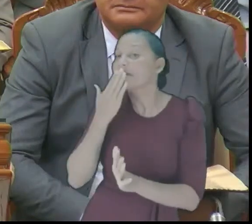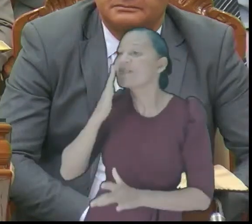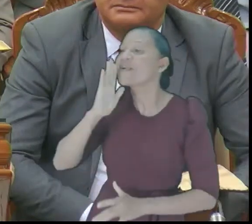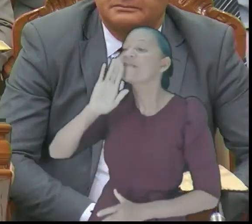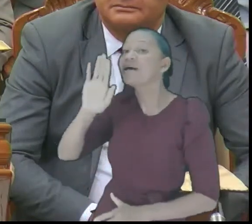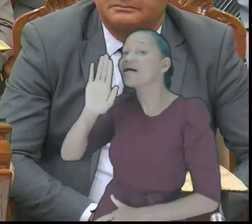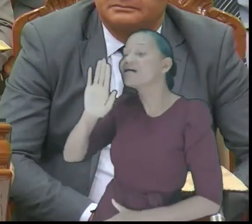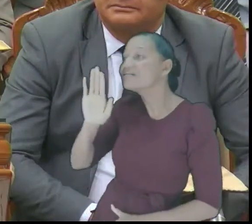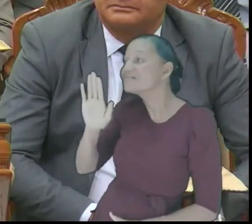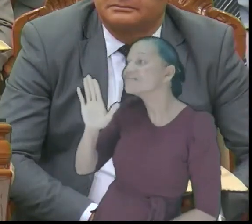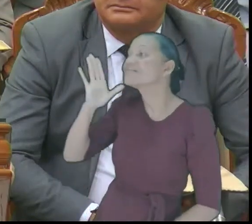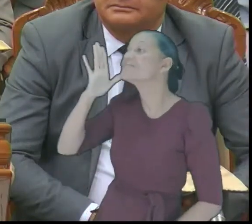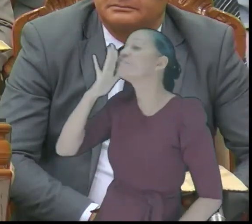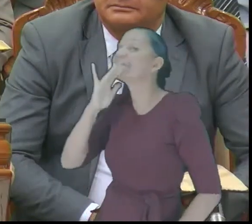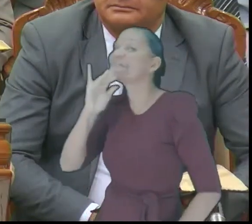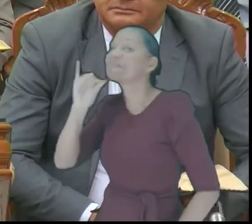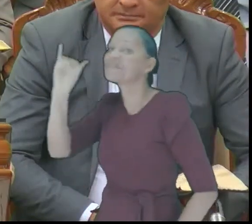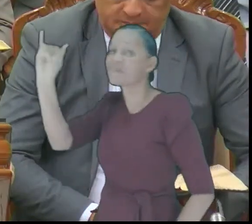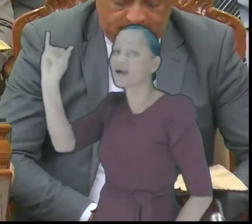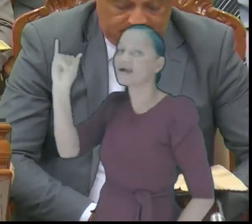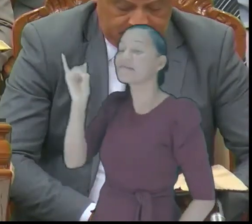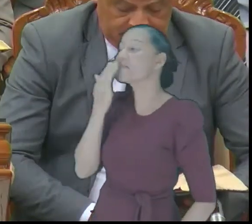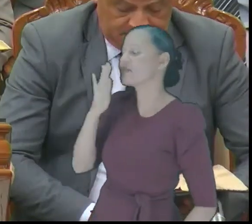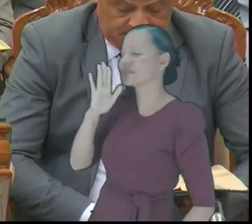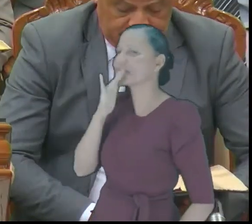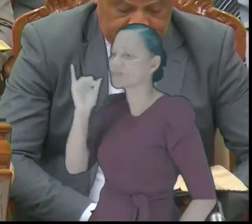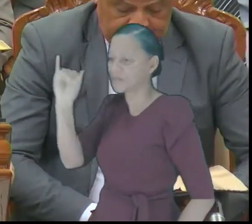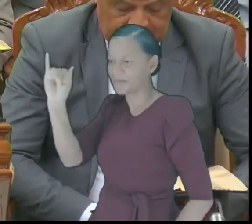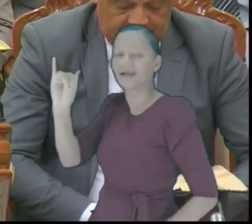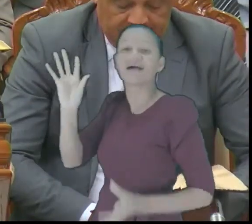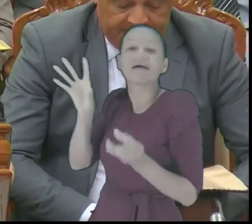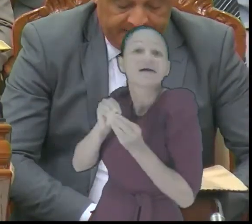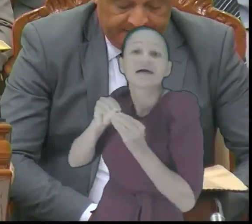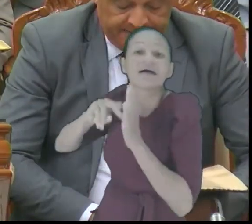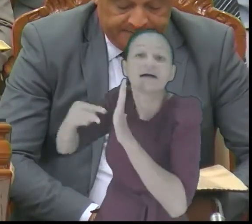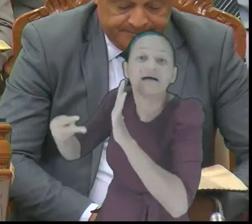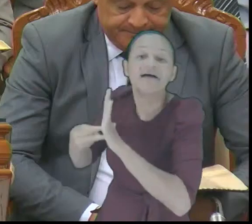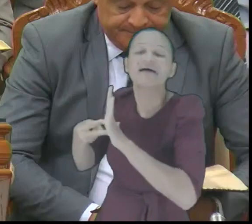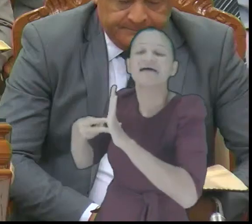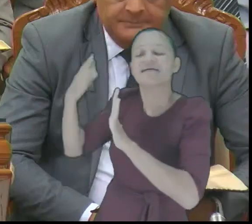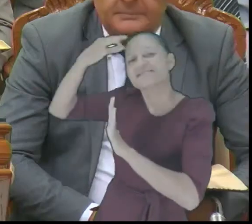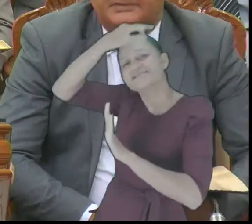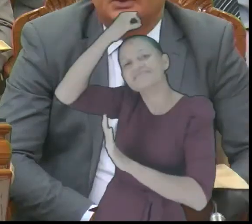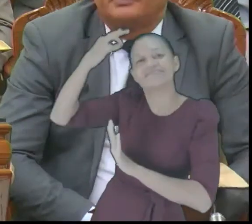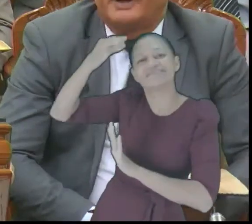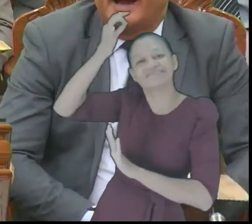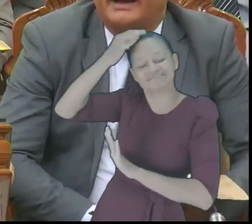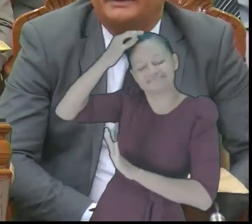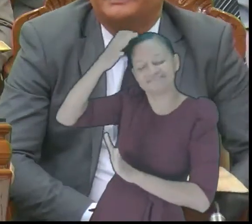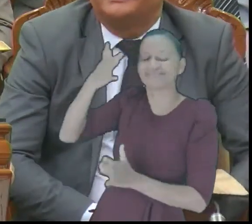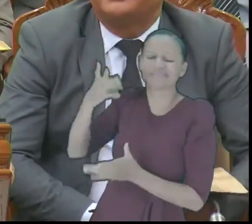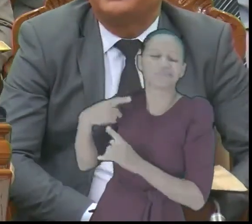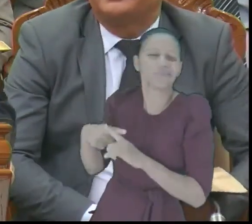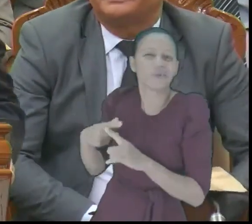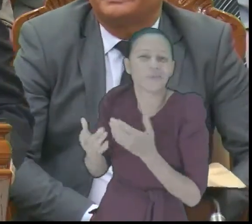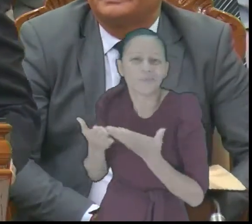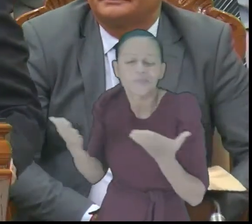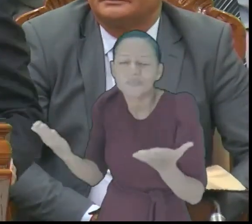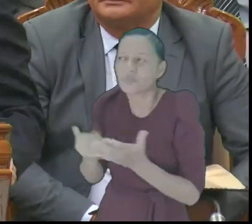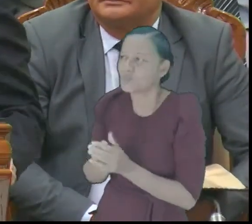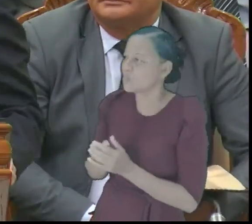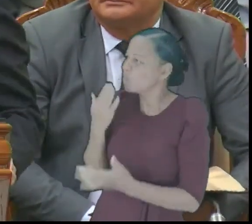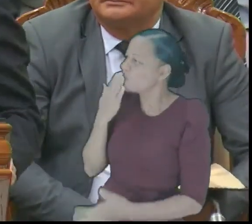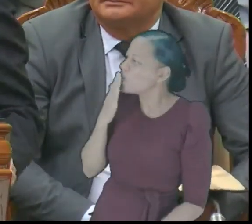Santo é uma promessa do Pai. Amém? Promessa de quem, meus irmãos? Do Pai. Por que Jesus